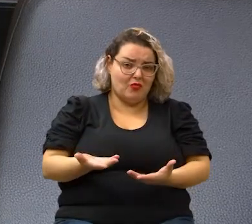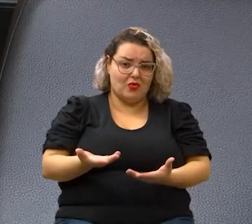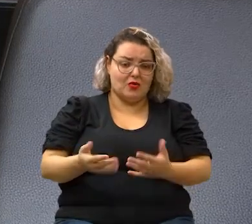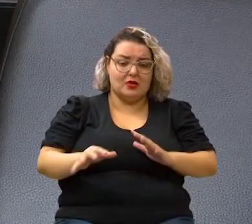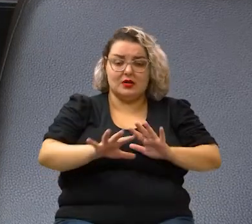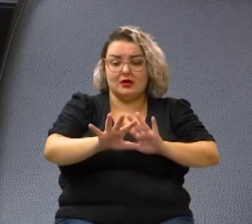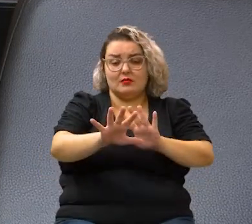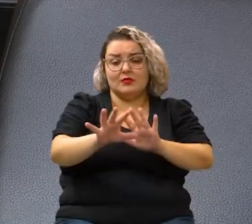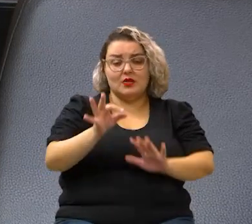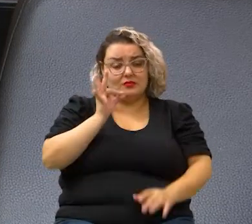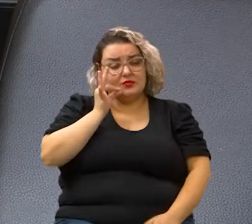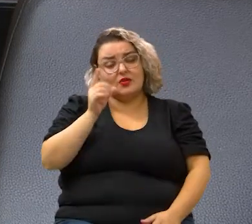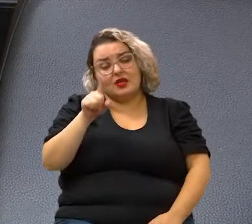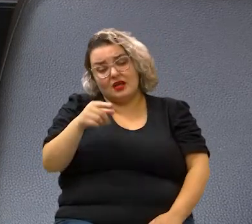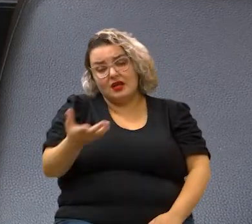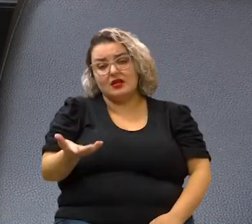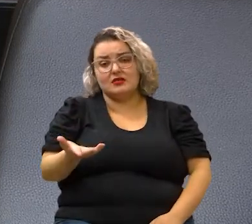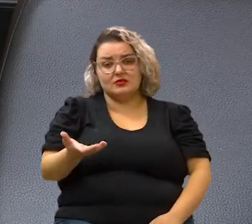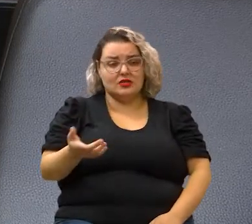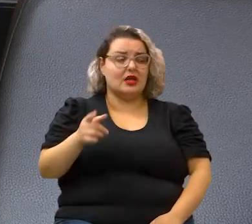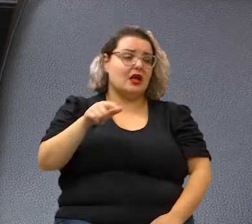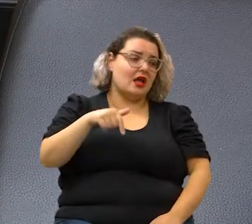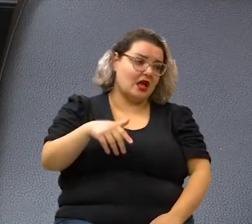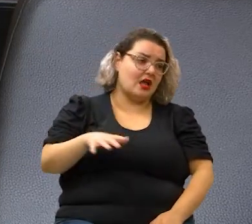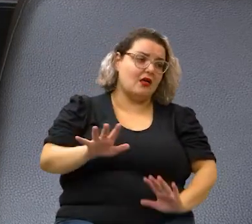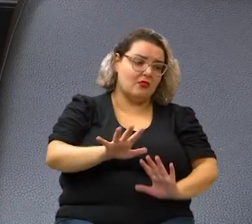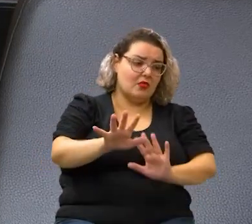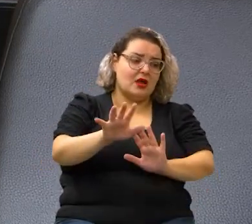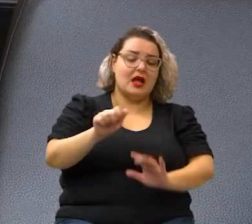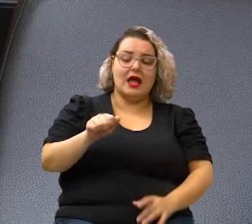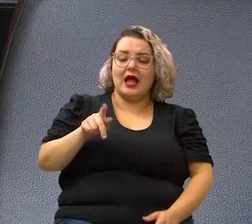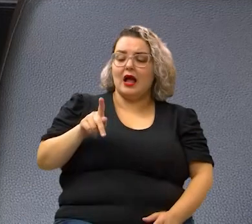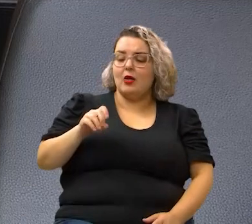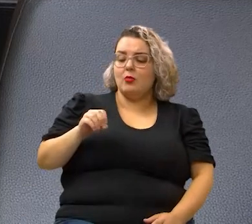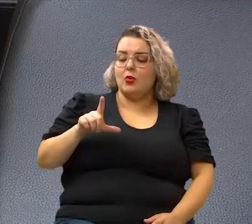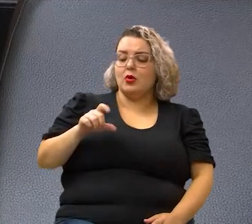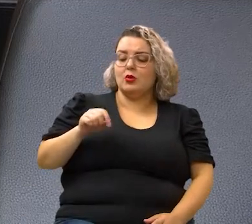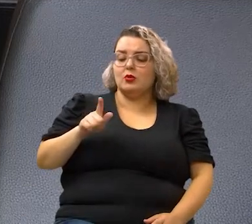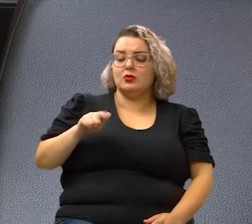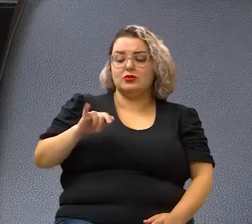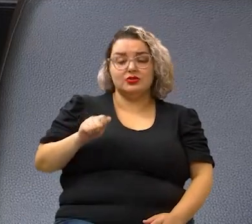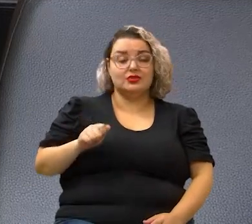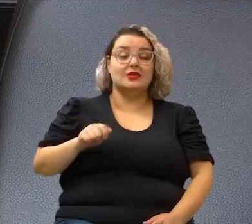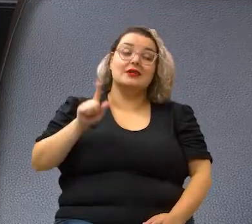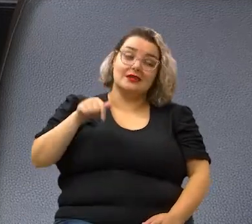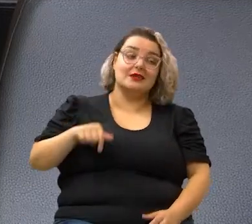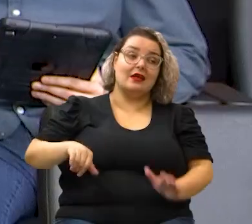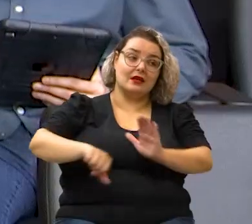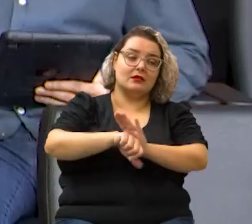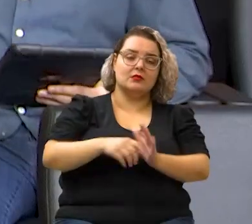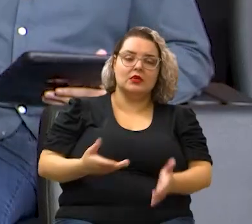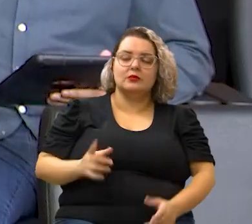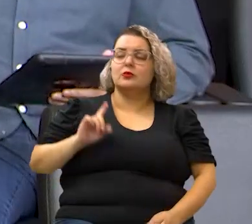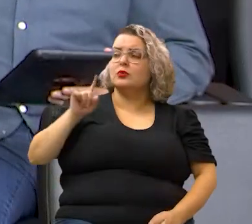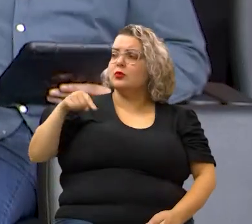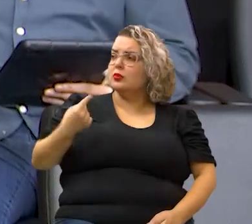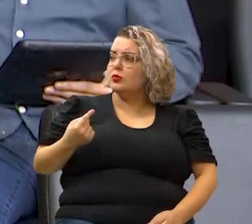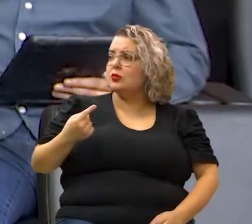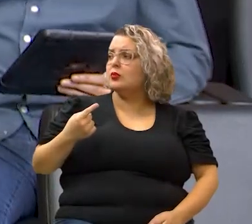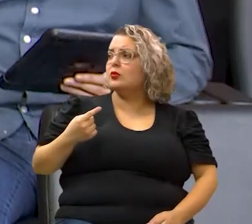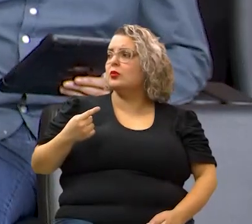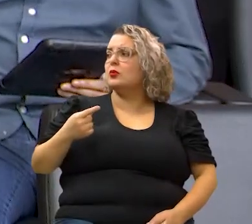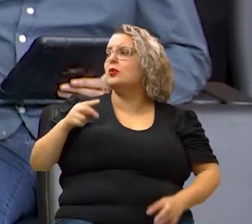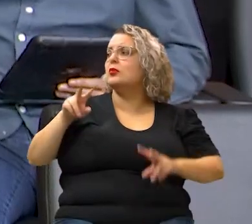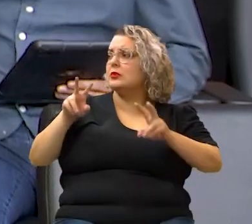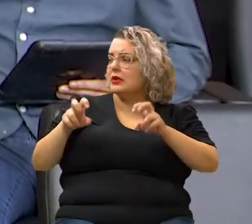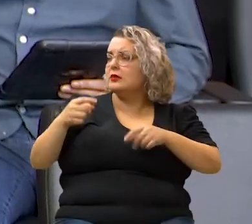tem como. E a marcha da maconha é isso. Ela é uma marcha que faz apologia é crime. Vereador, outro